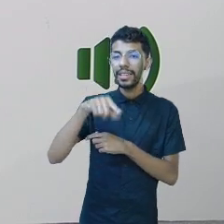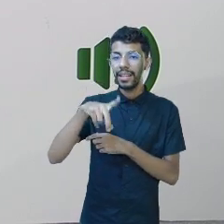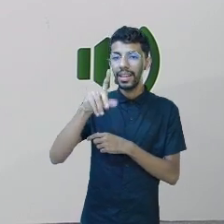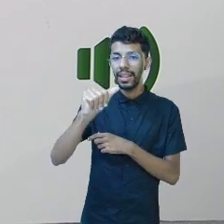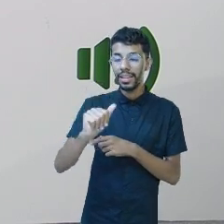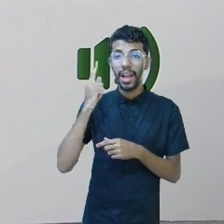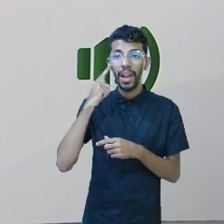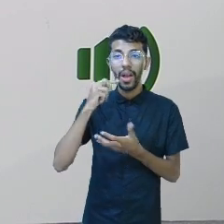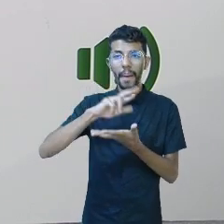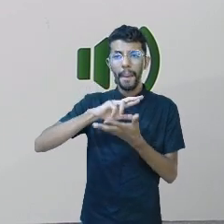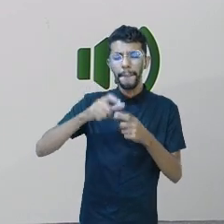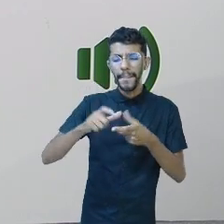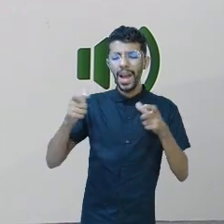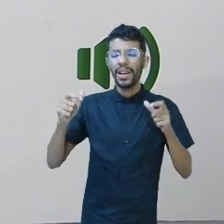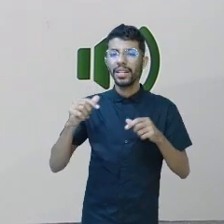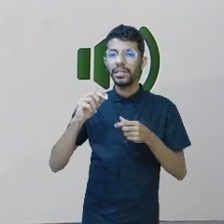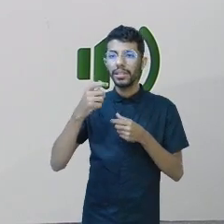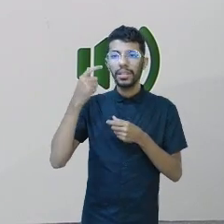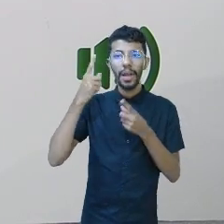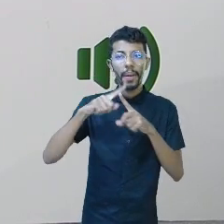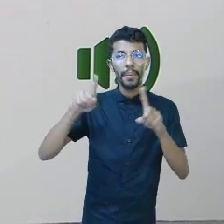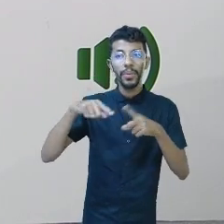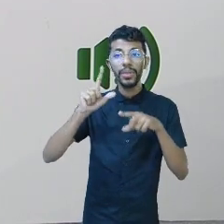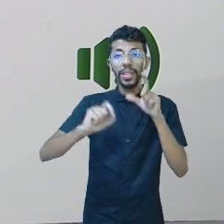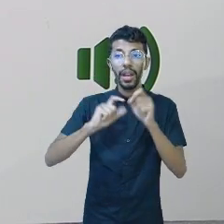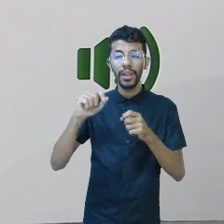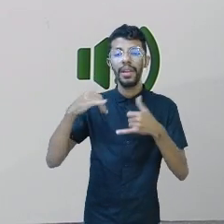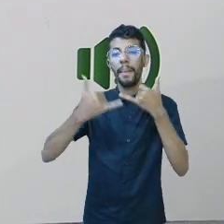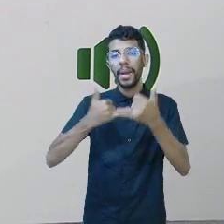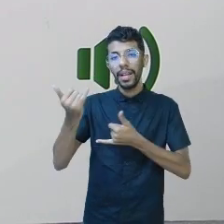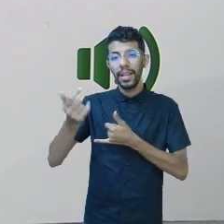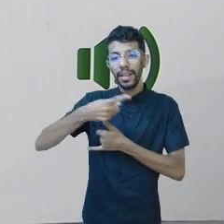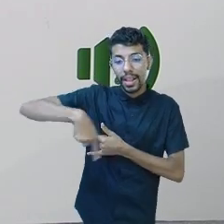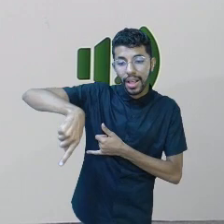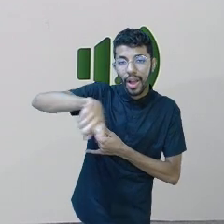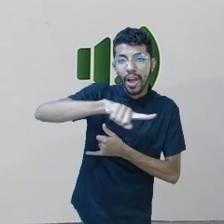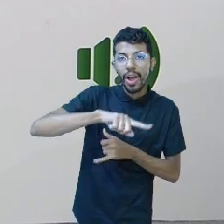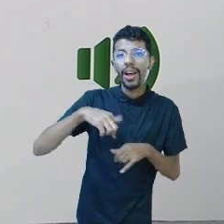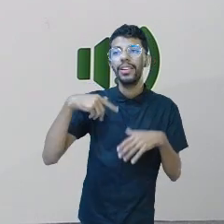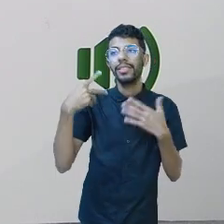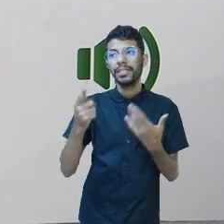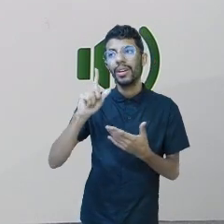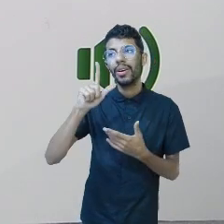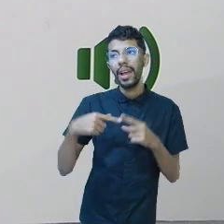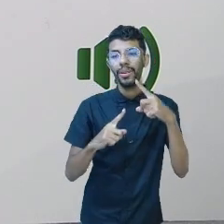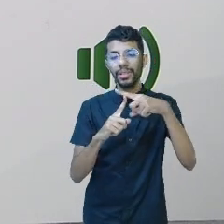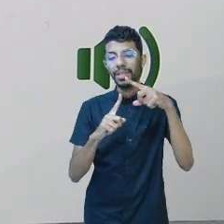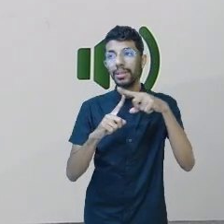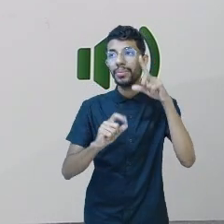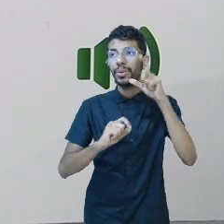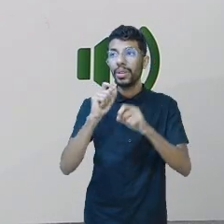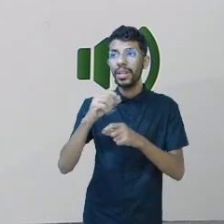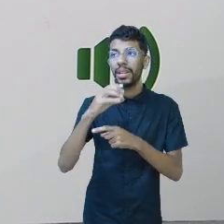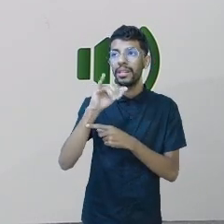de roda que a gente faz também, que é um tipo de ciranda também, né? Basicamente.